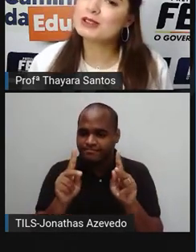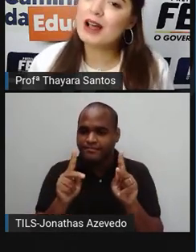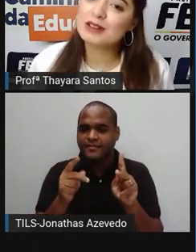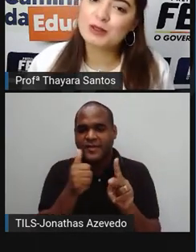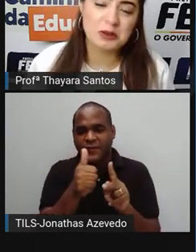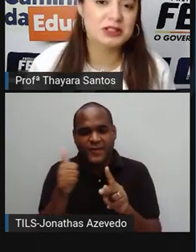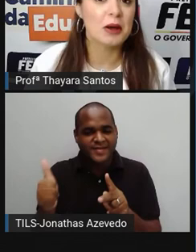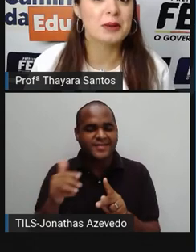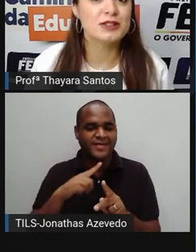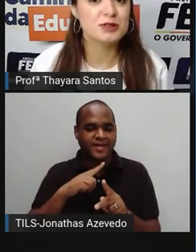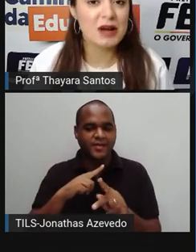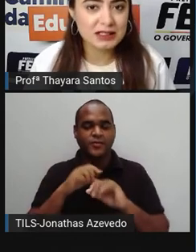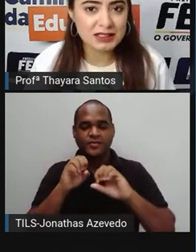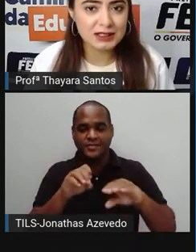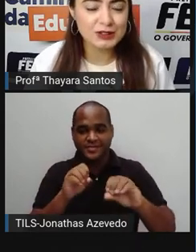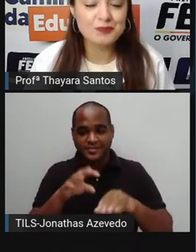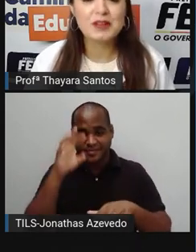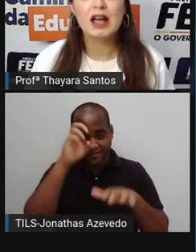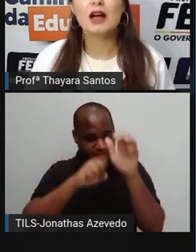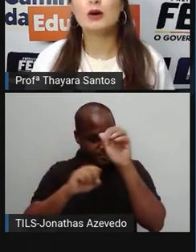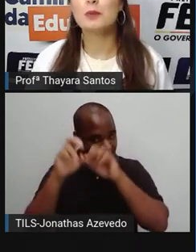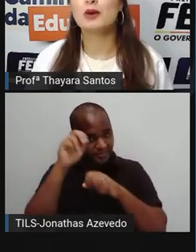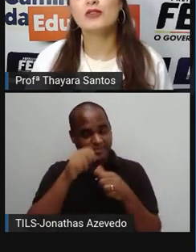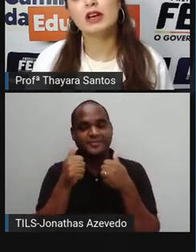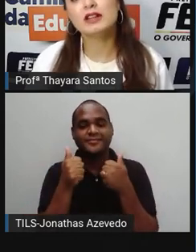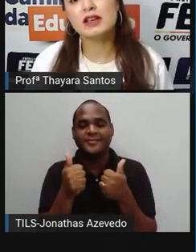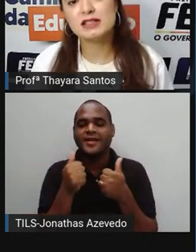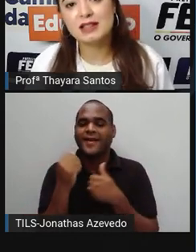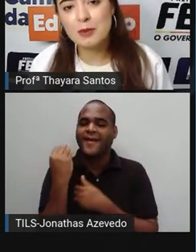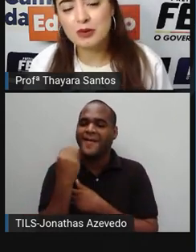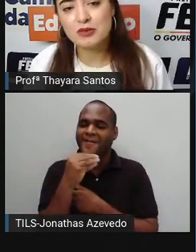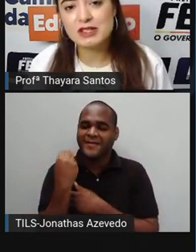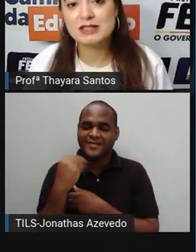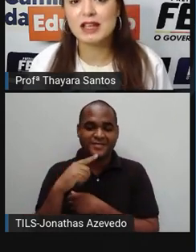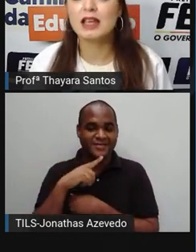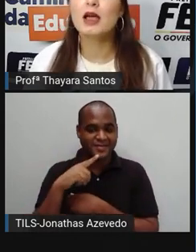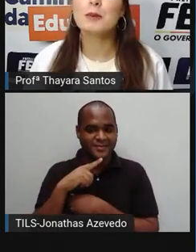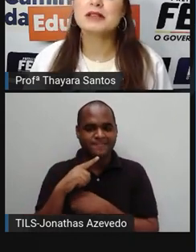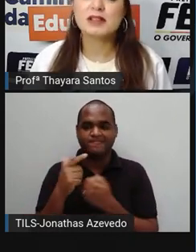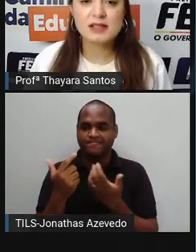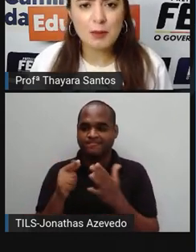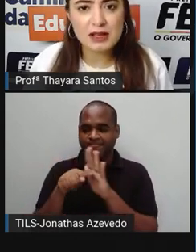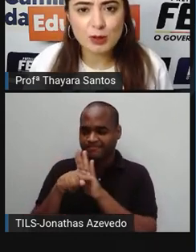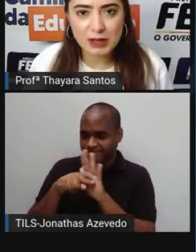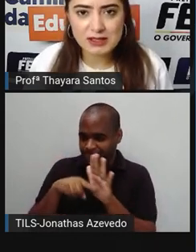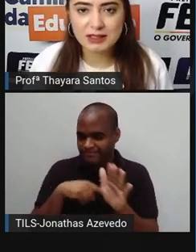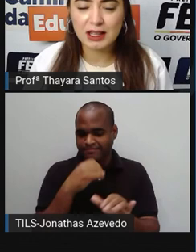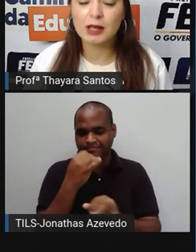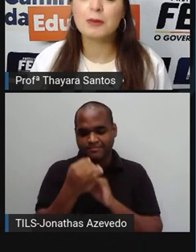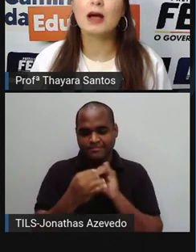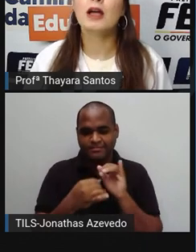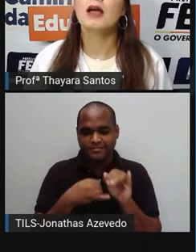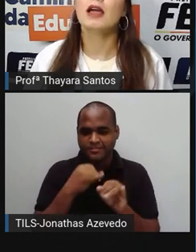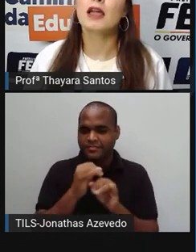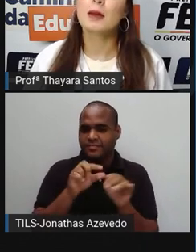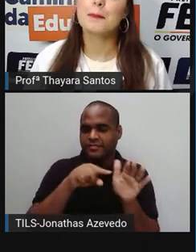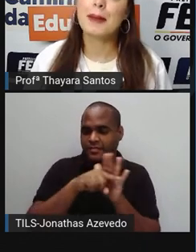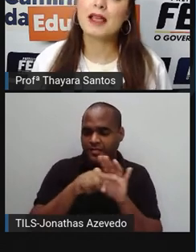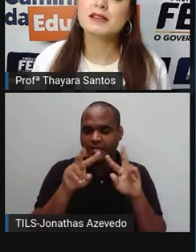que vocês tenham curtido a aula de hoje tem aprendido bastante agora aproveitem esse tempo que vocês têm Pesquise mais sobre esse